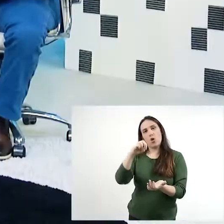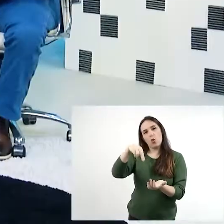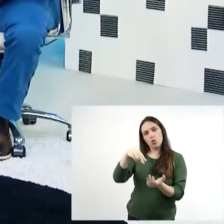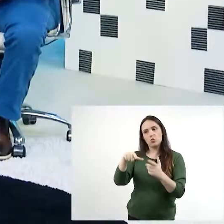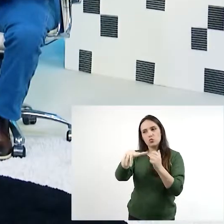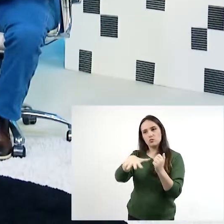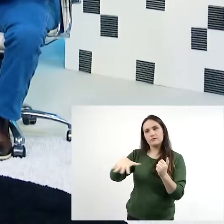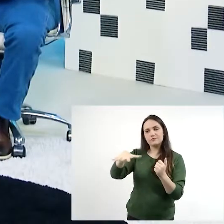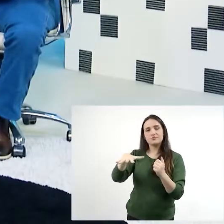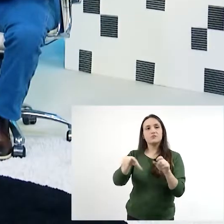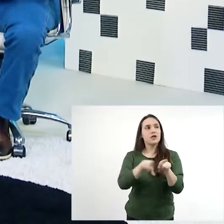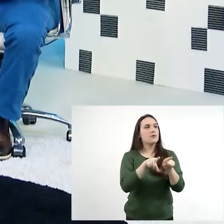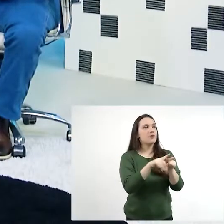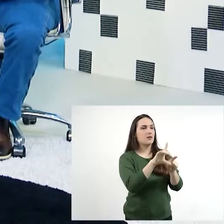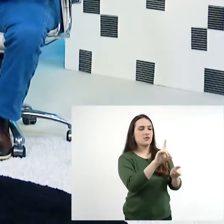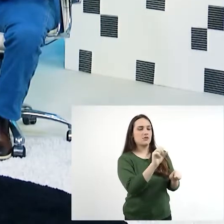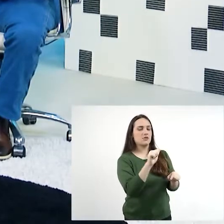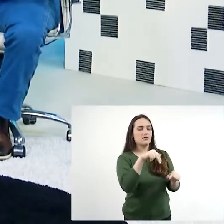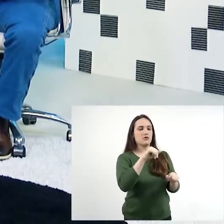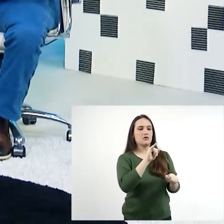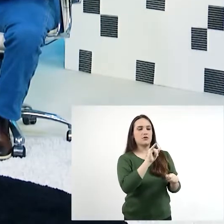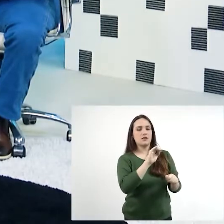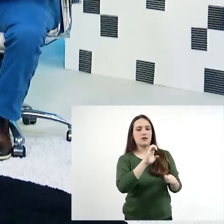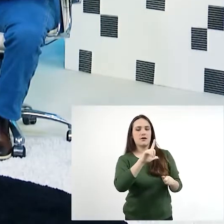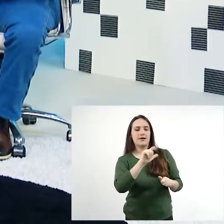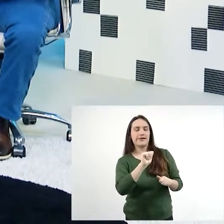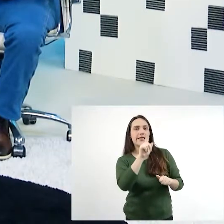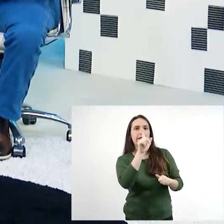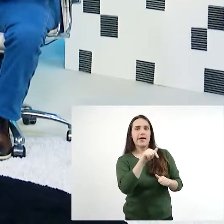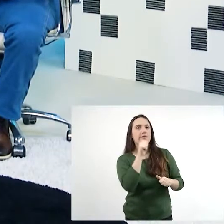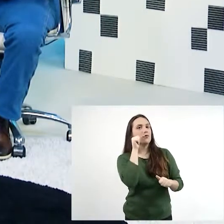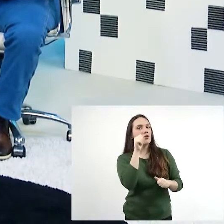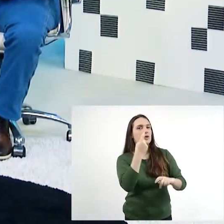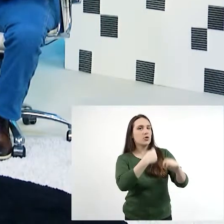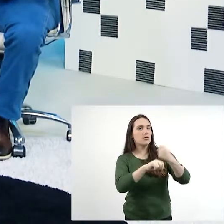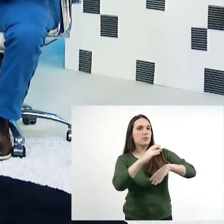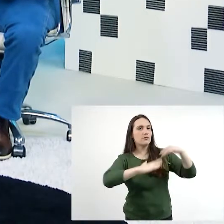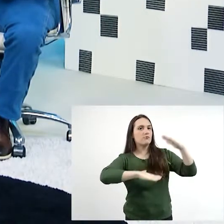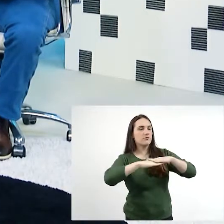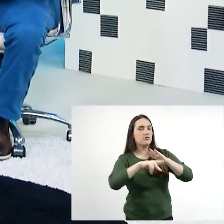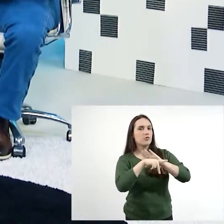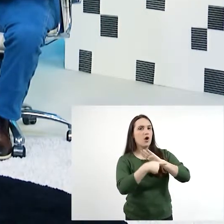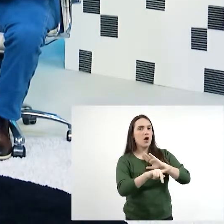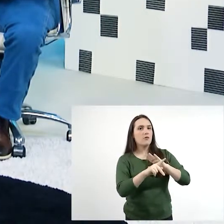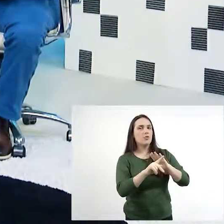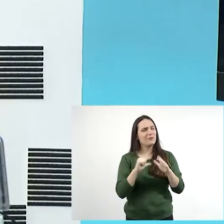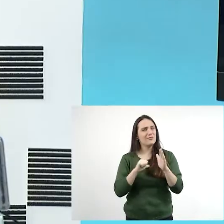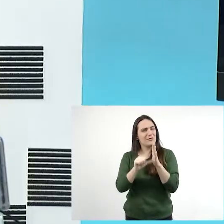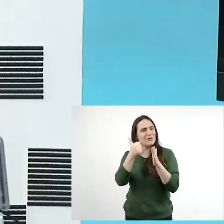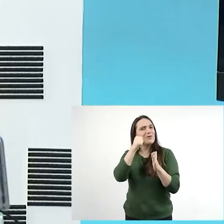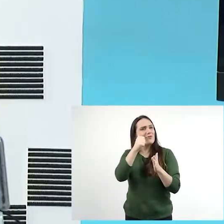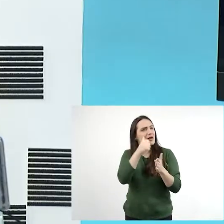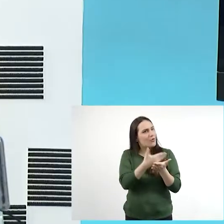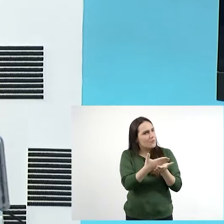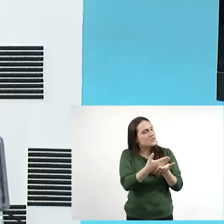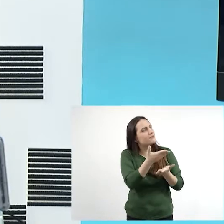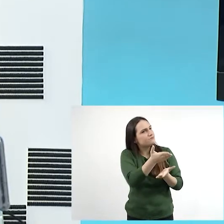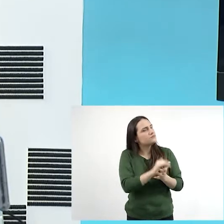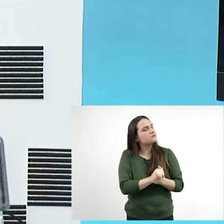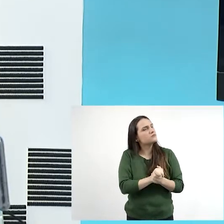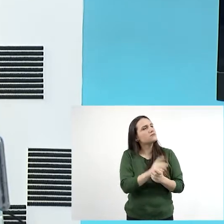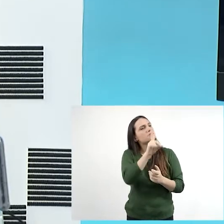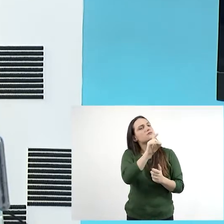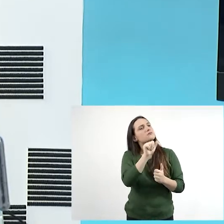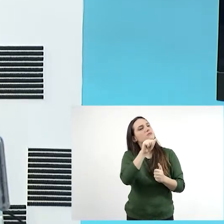querida Daniela Dias, que é economista do Instituto de Pesquisa e Desenvolvimento do FEComércio do Mato Grosso do Sul. Dani, eu queria que você